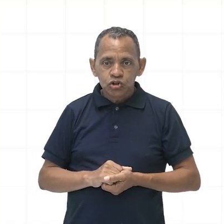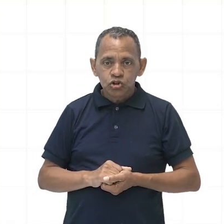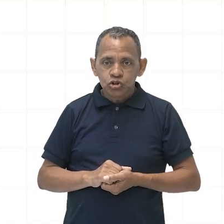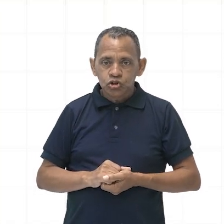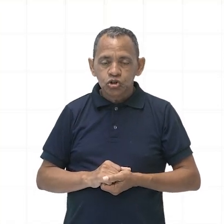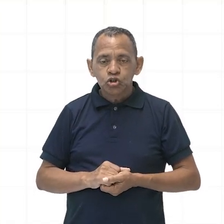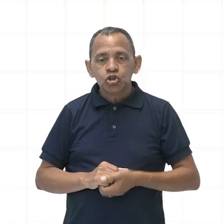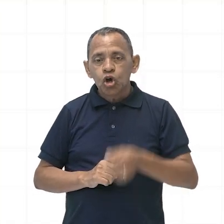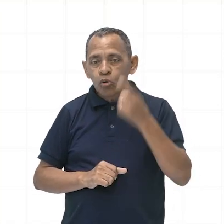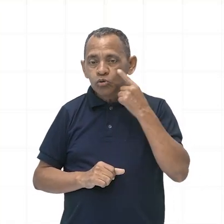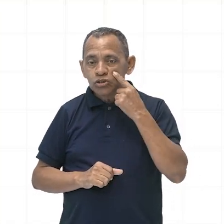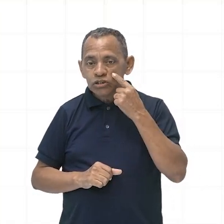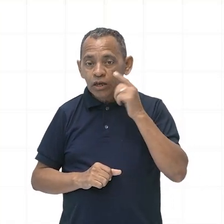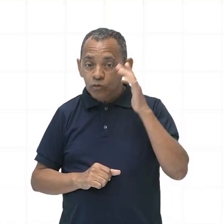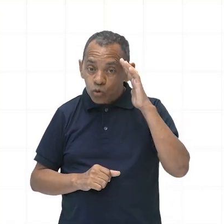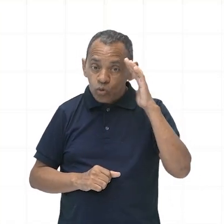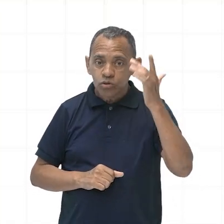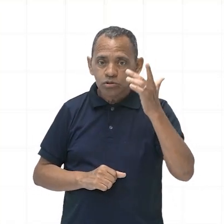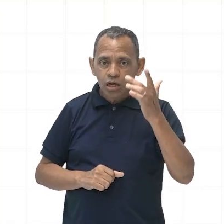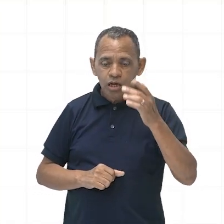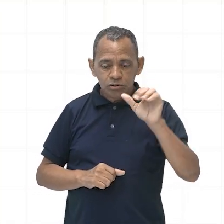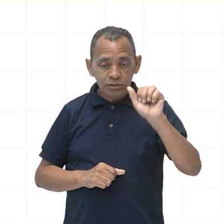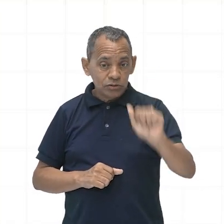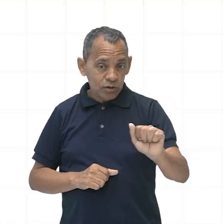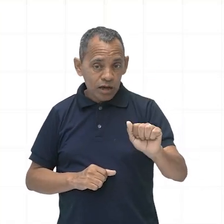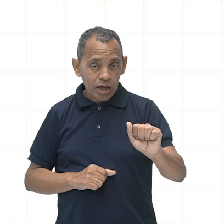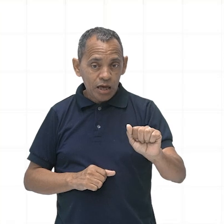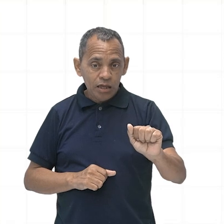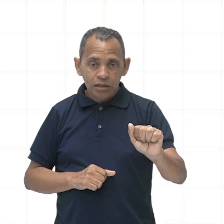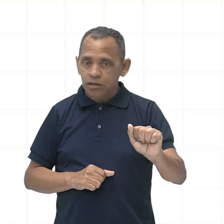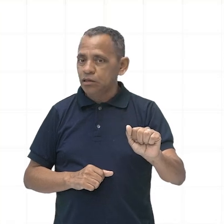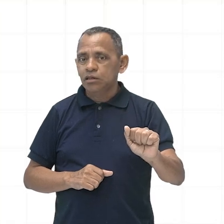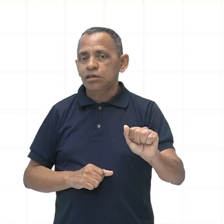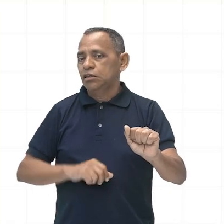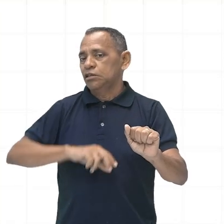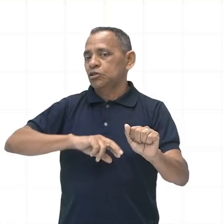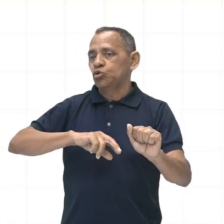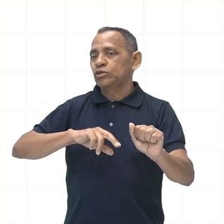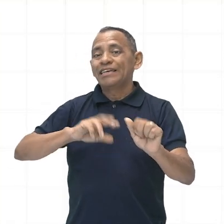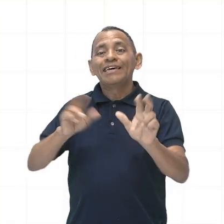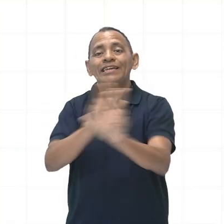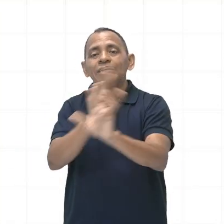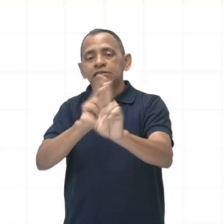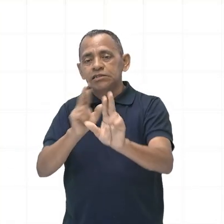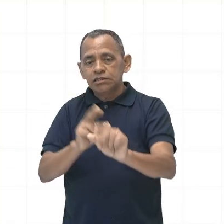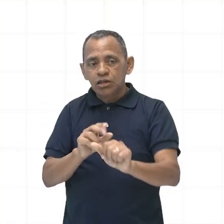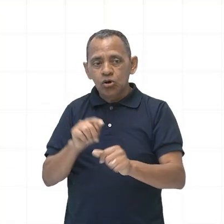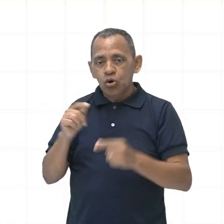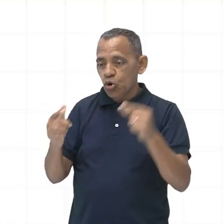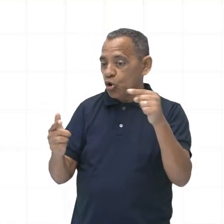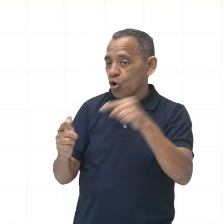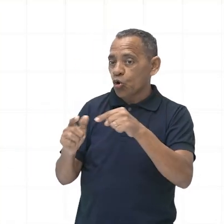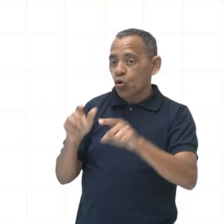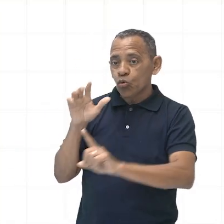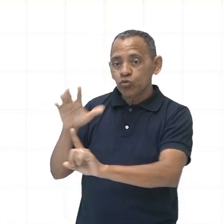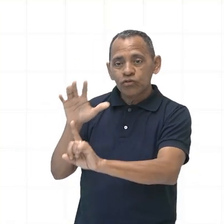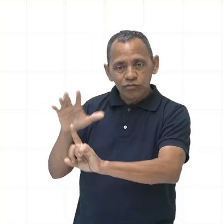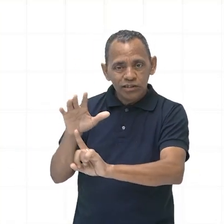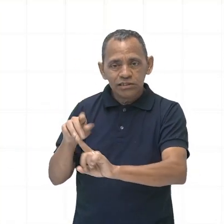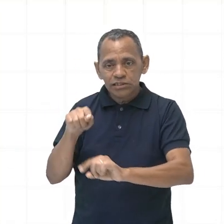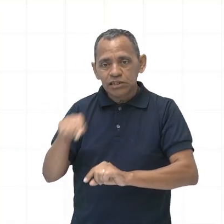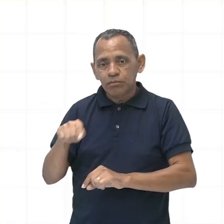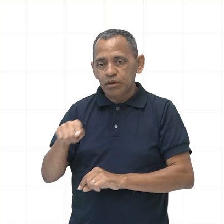que o resultado que sair no A não interfere no resultado que sair no B. Então, como que eu calculo a probabilidade de